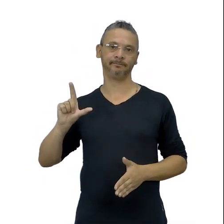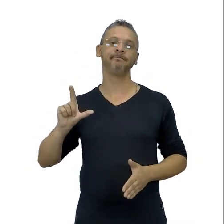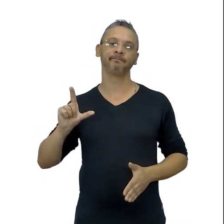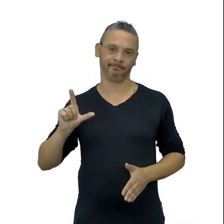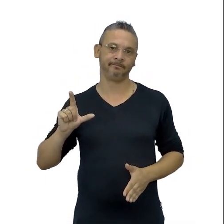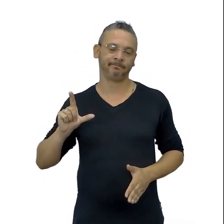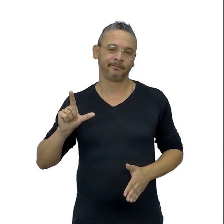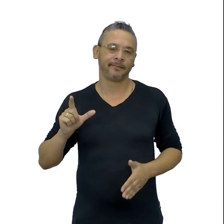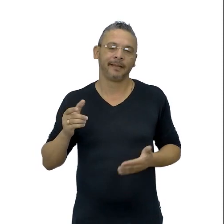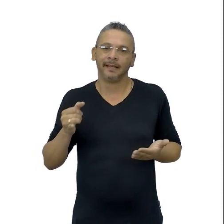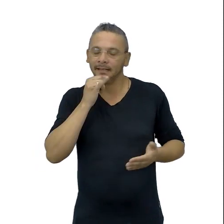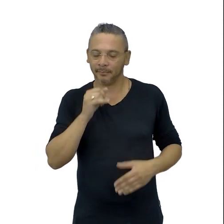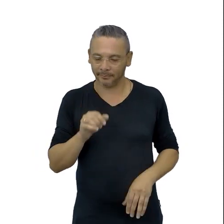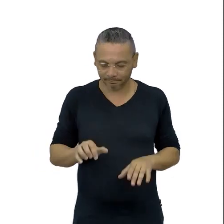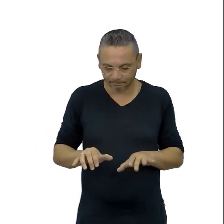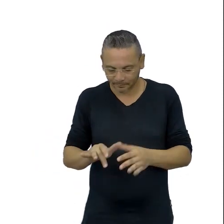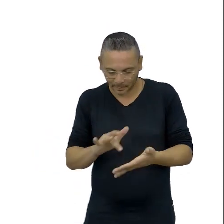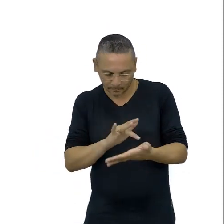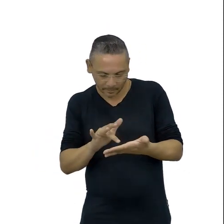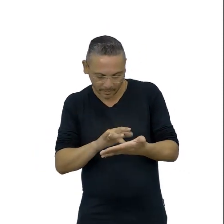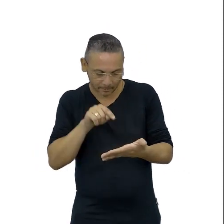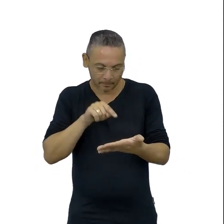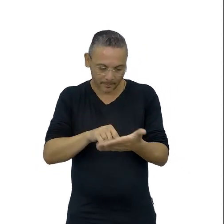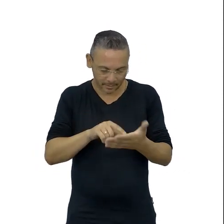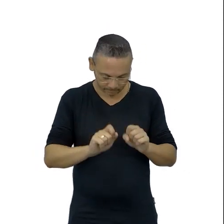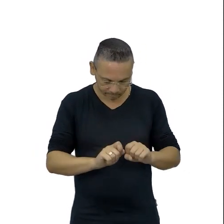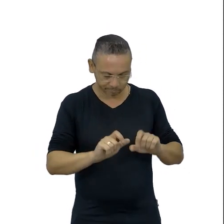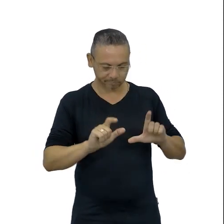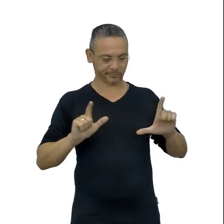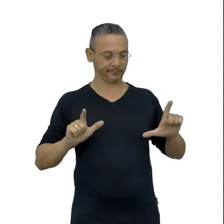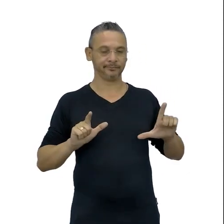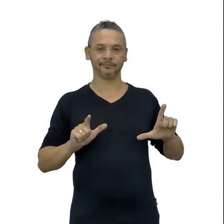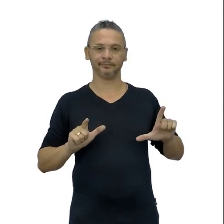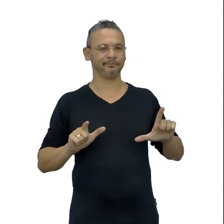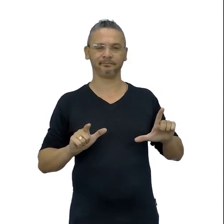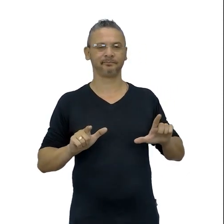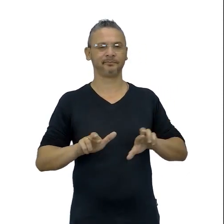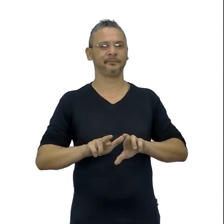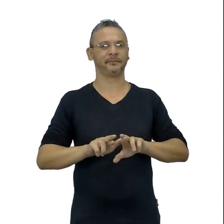de você clicar no celular e testar, as regras.